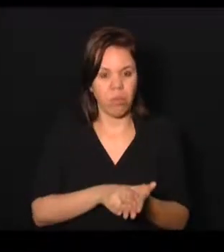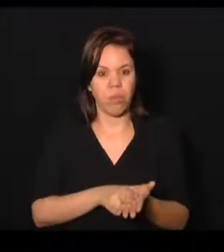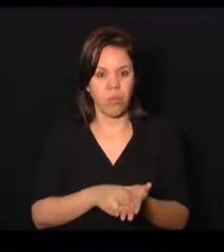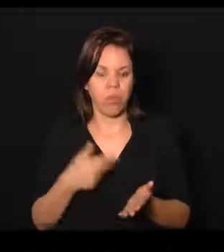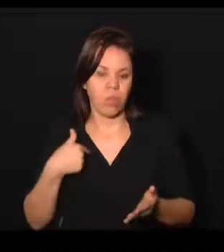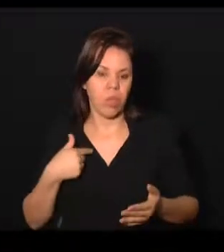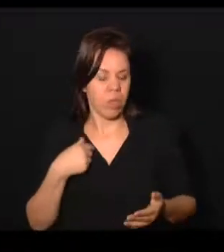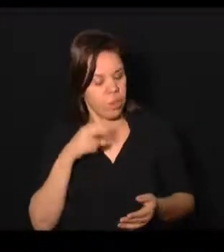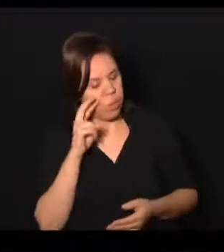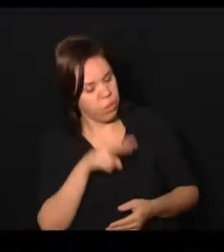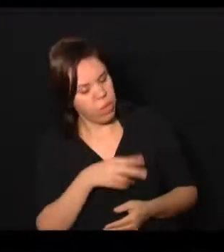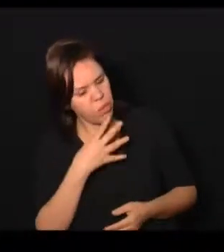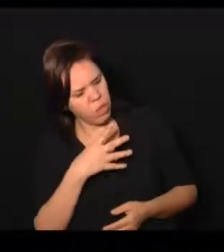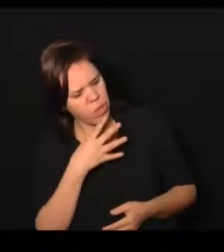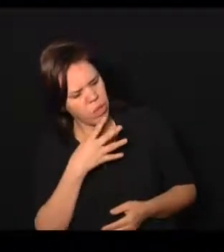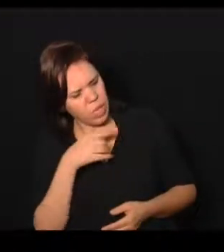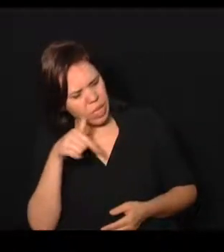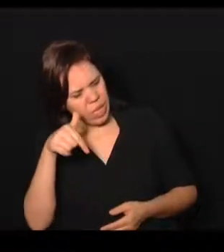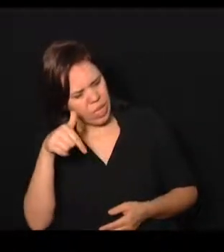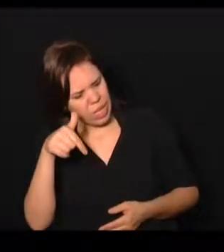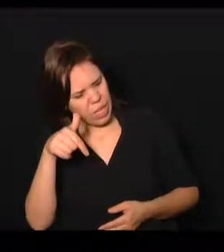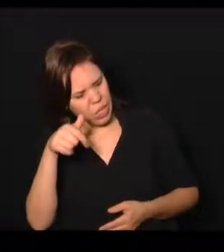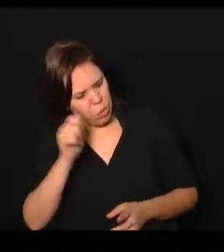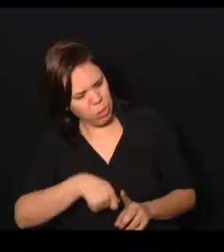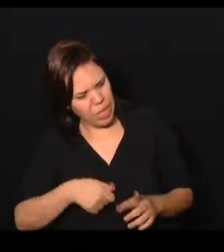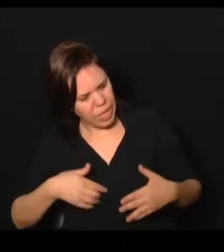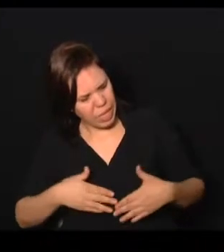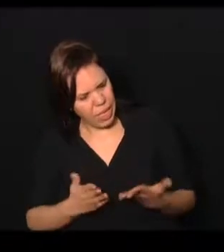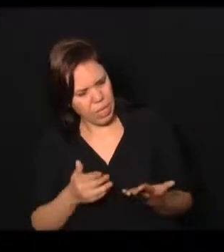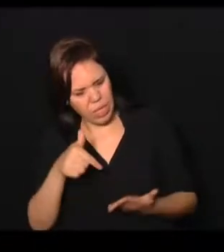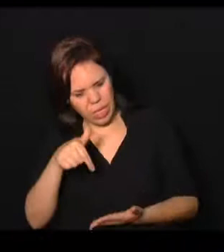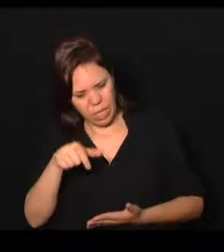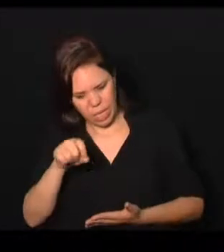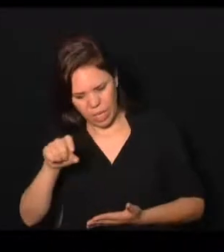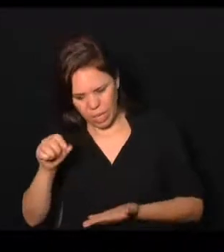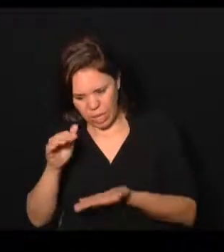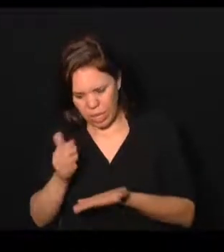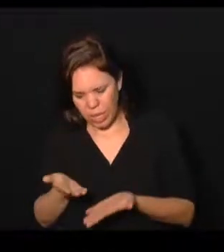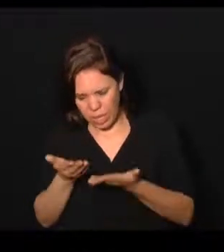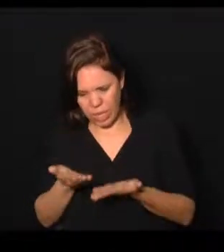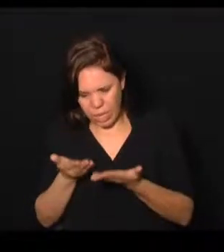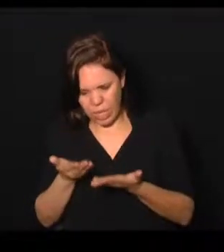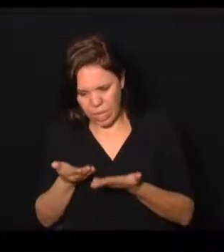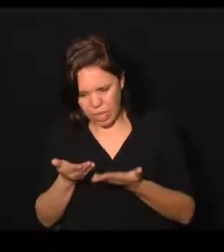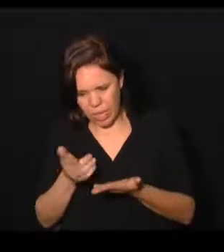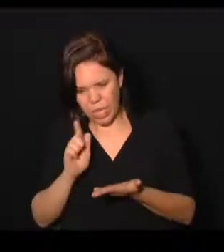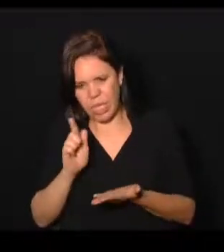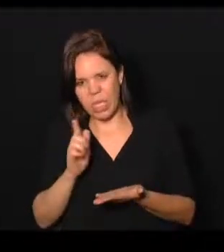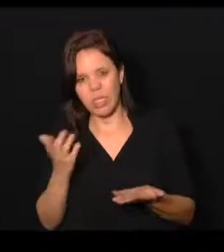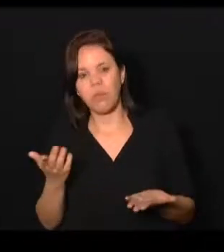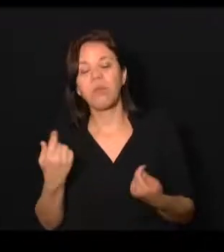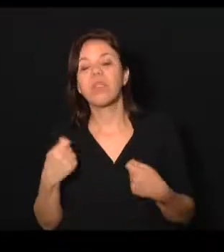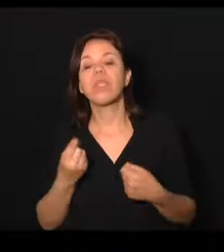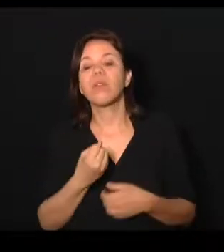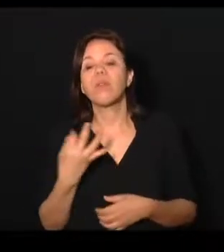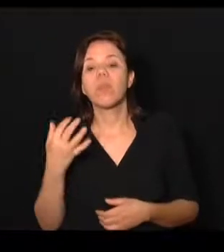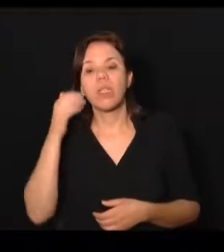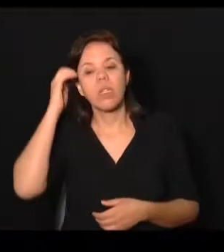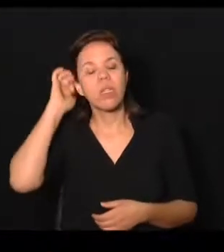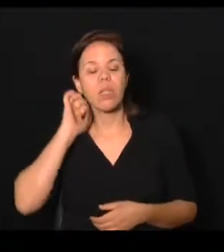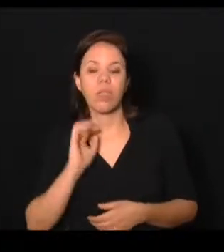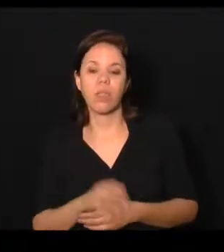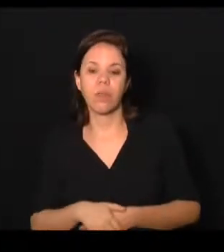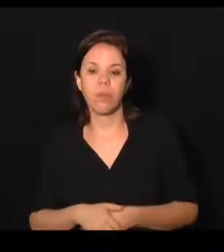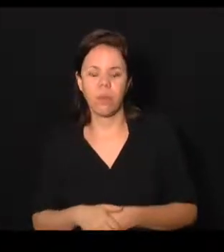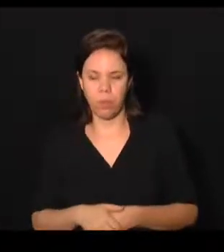de 7 meses, com 700 gramas. Isso. Pesando, né, 700 gramas. Precisaria de quanto, mais ou menos? Dá para ter uma ideia?